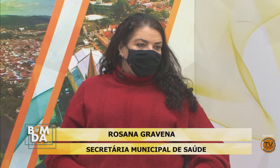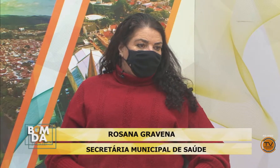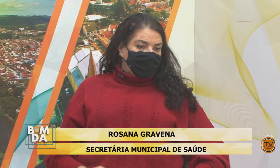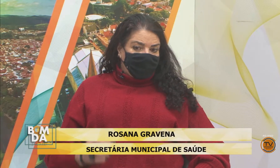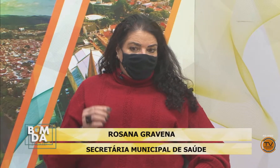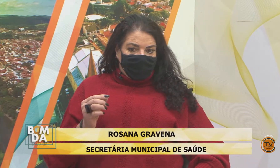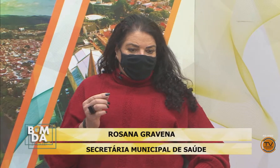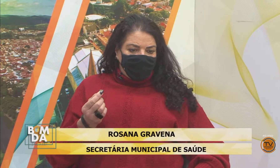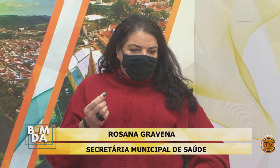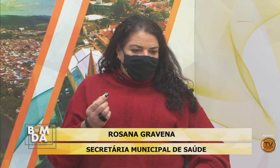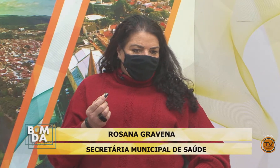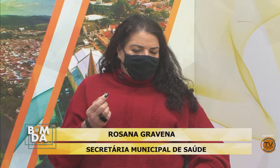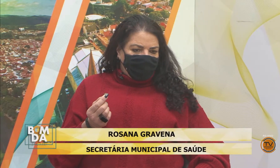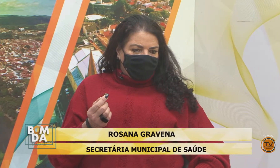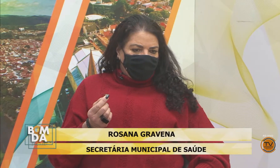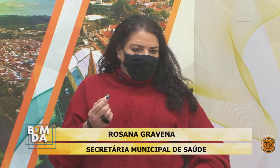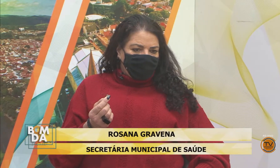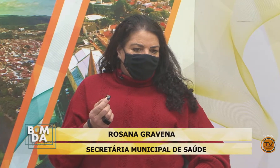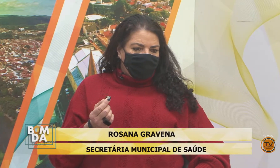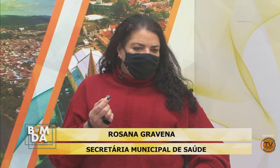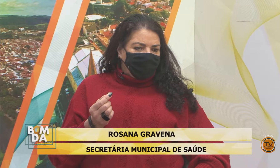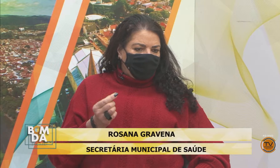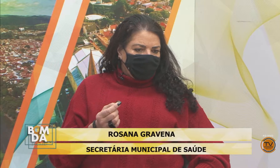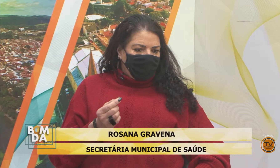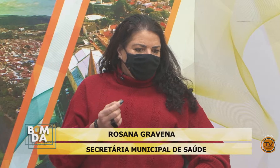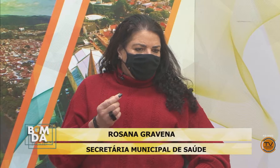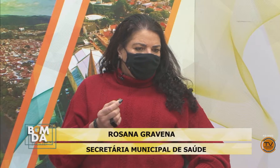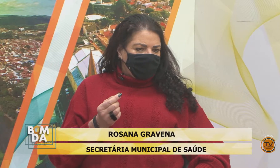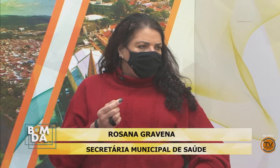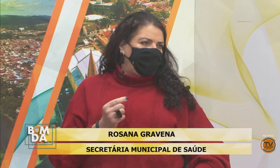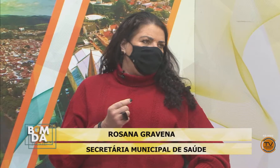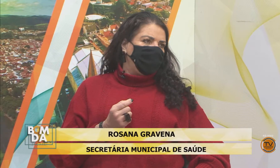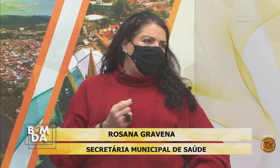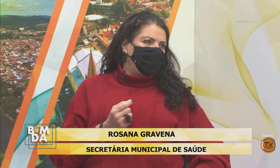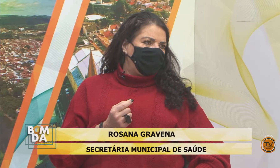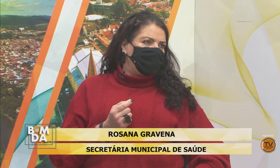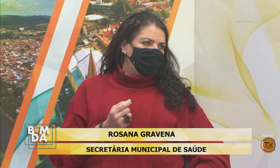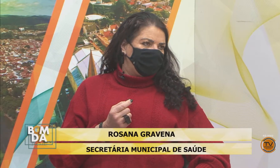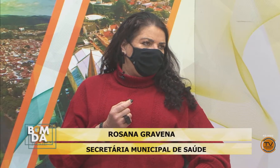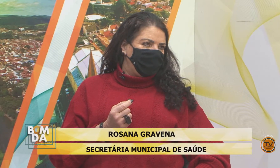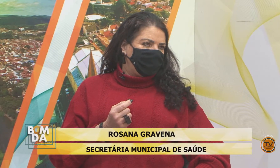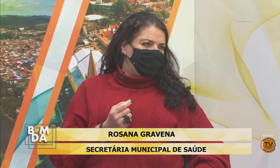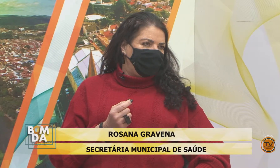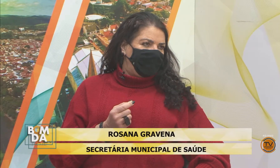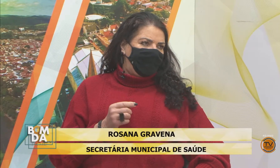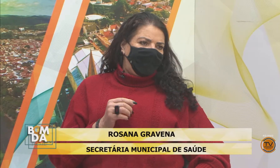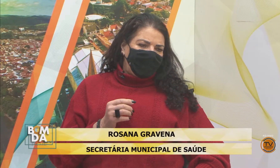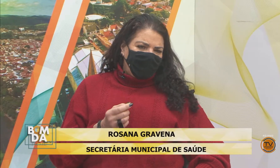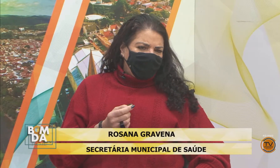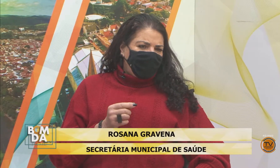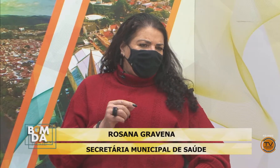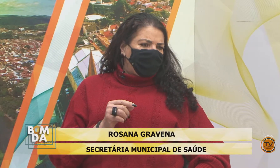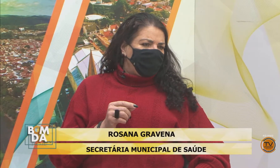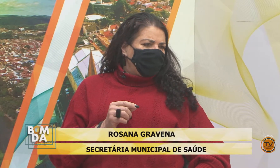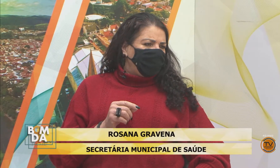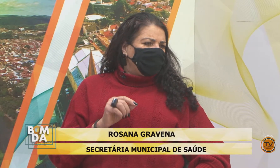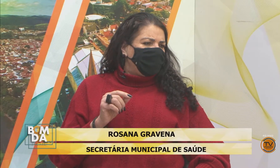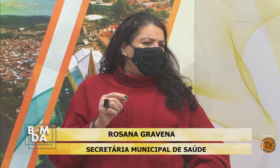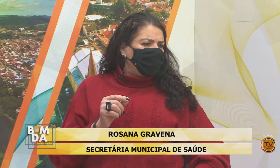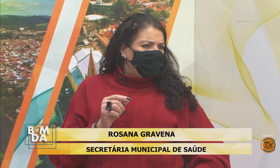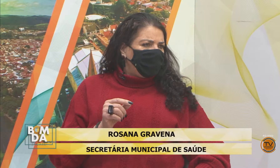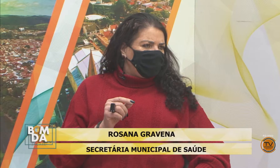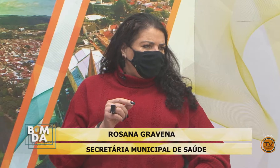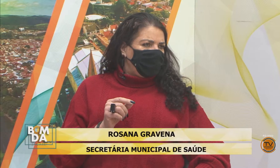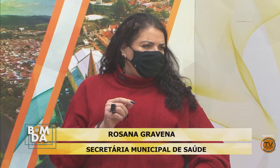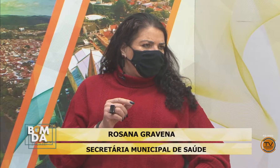deveria dar um alerta para as mães, porque assim, não tem imunização de 100% dessas crianças, né? Tem 86%,